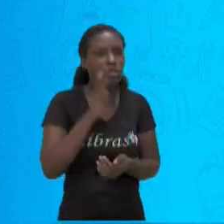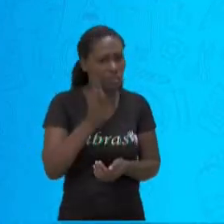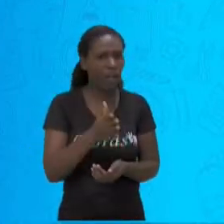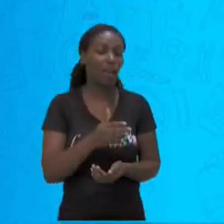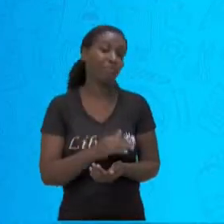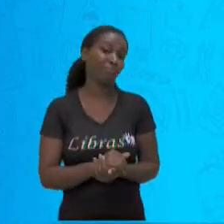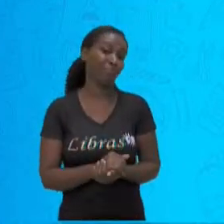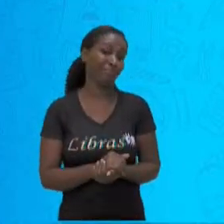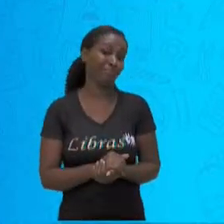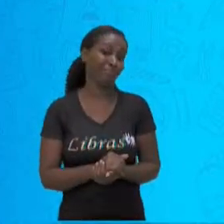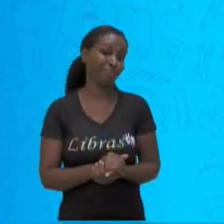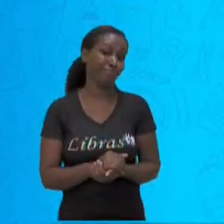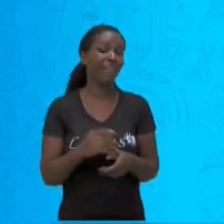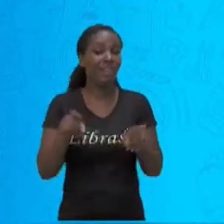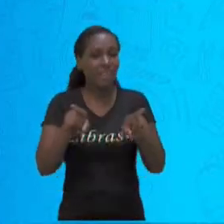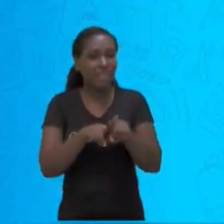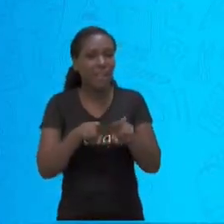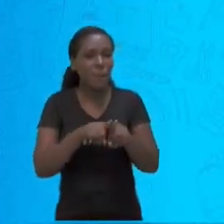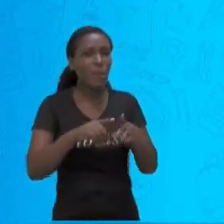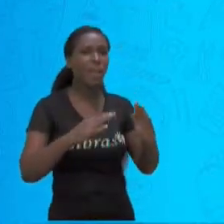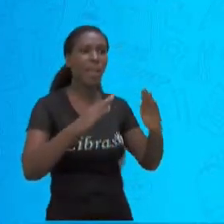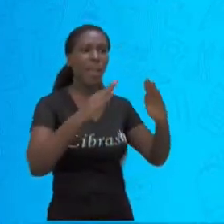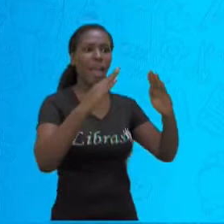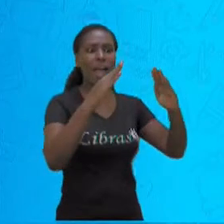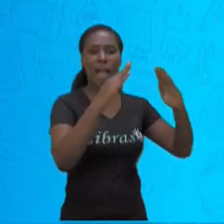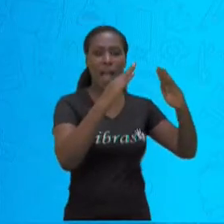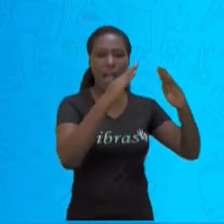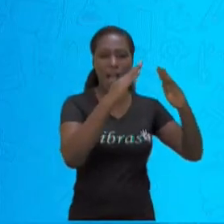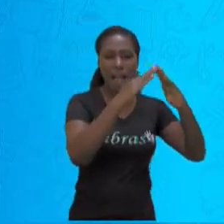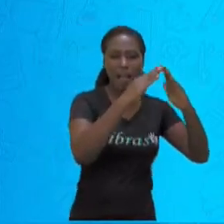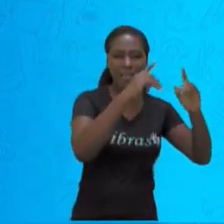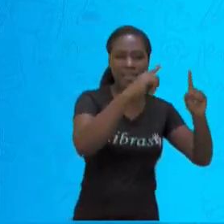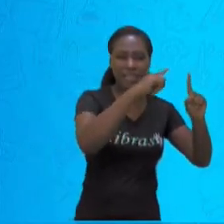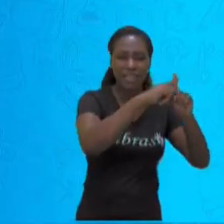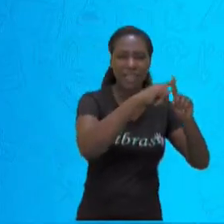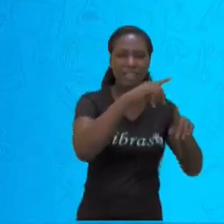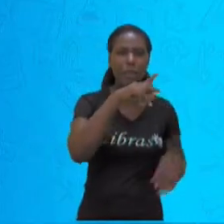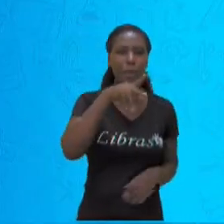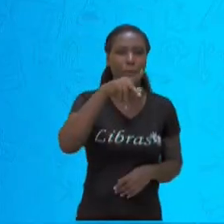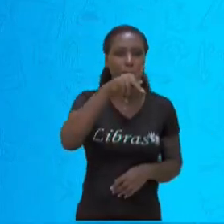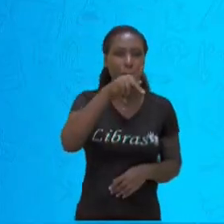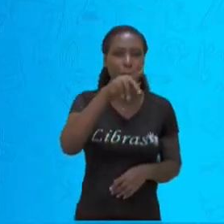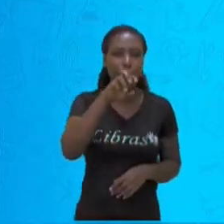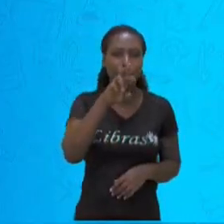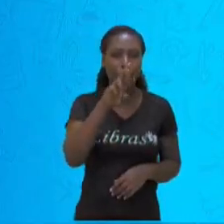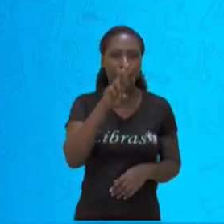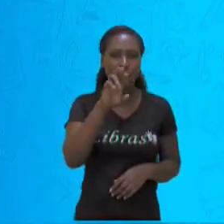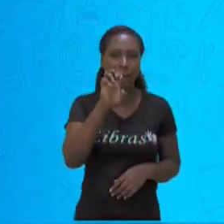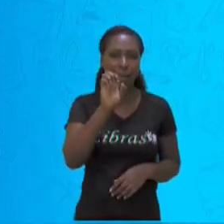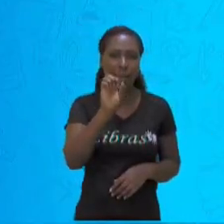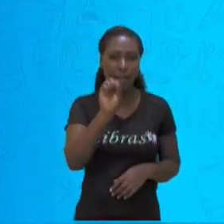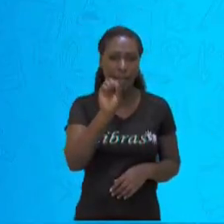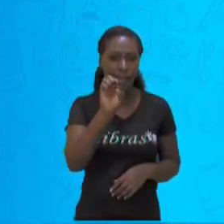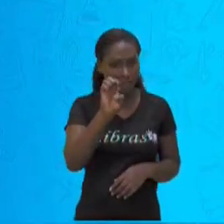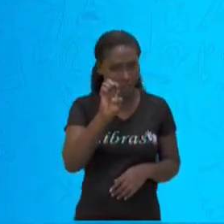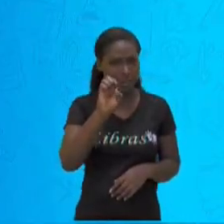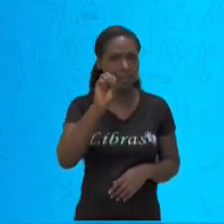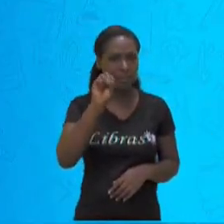templo grandão lá na Avenida Brasil, salvo engano. Eu estou falando daquela igrejinha que fica lá